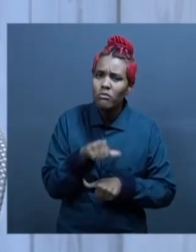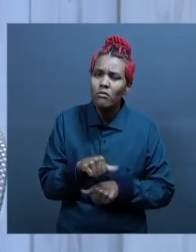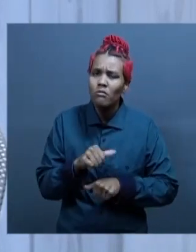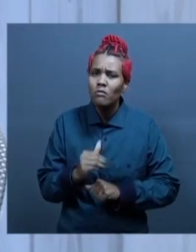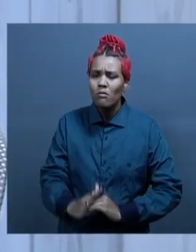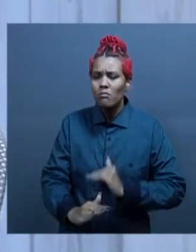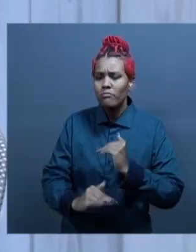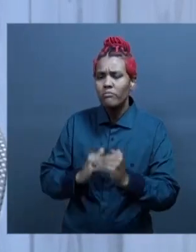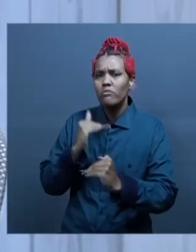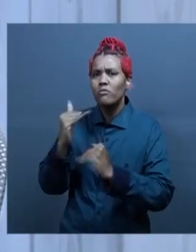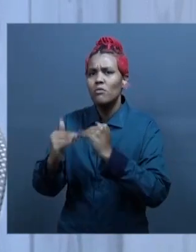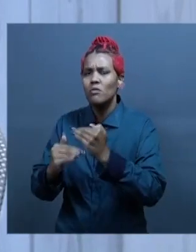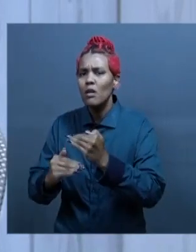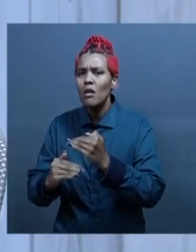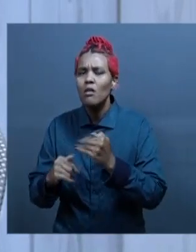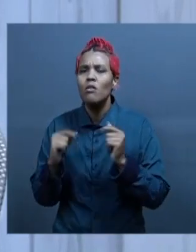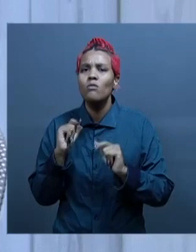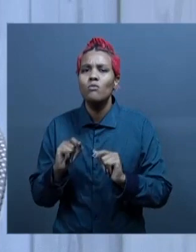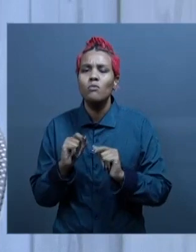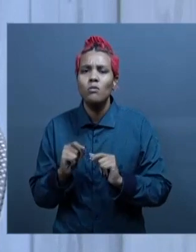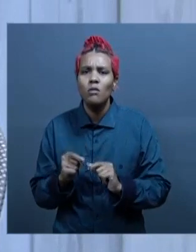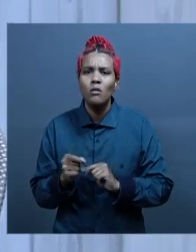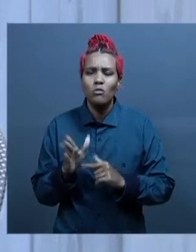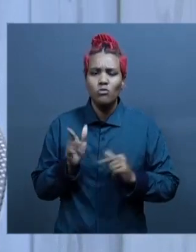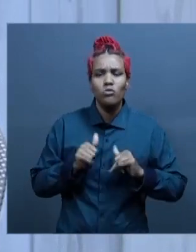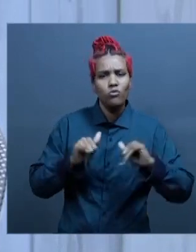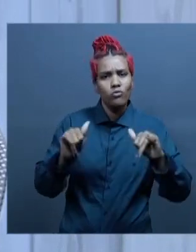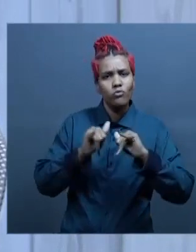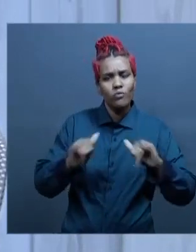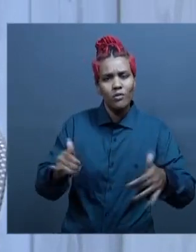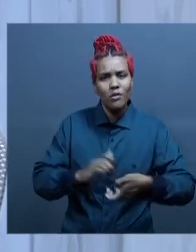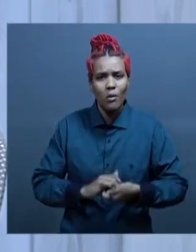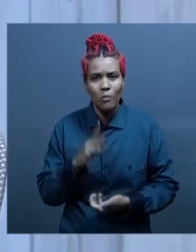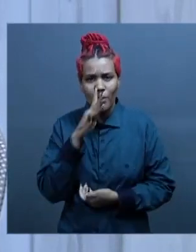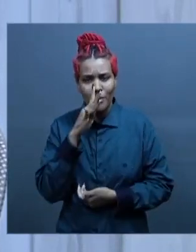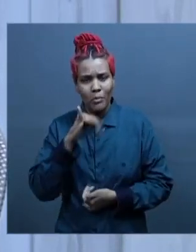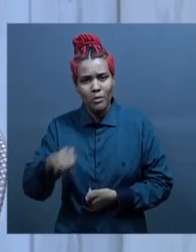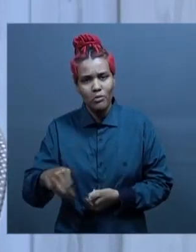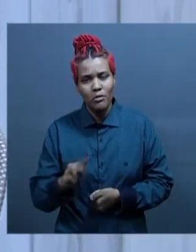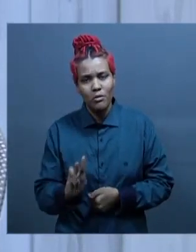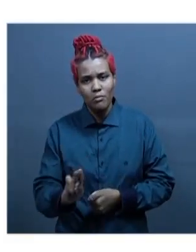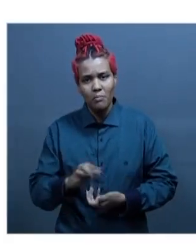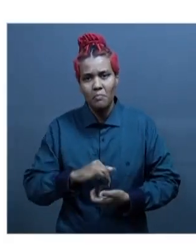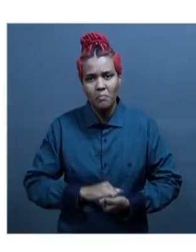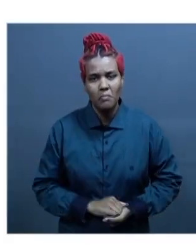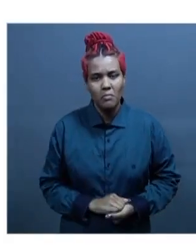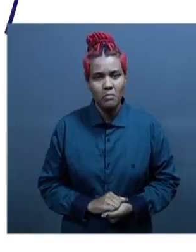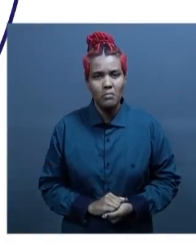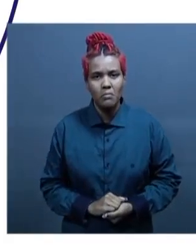anos no mercado publicitário fique com a gente do jornal da ufu começa agora